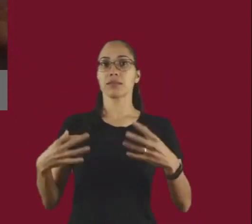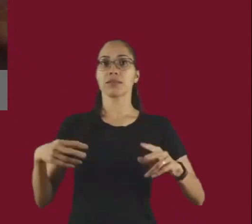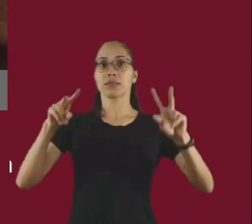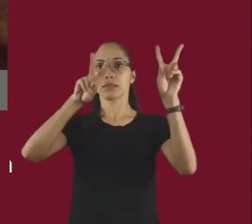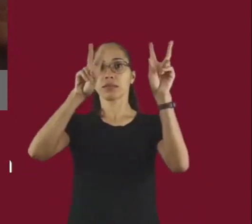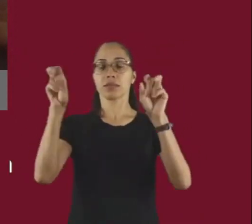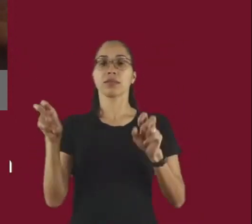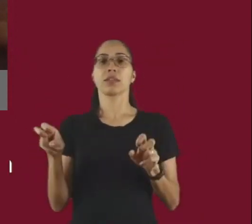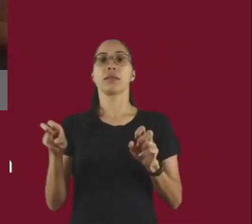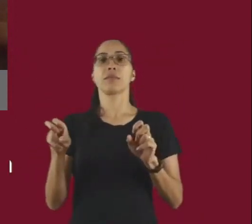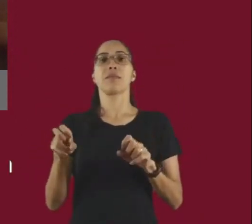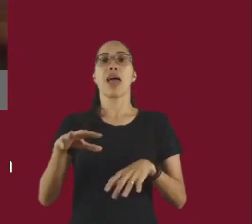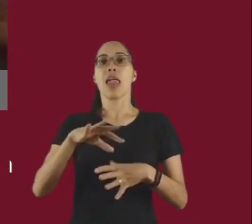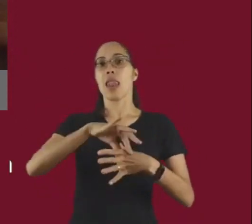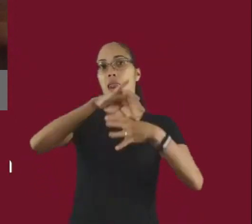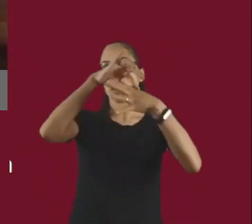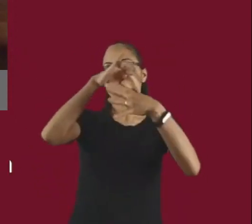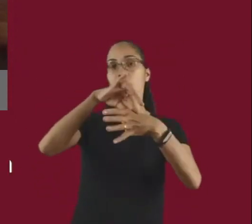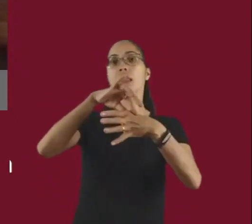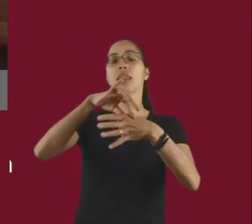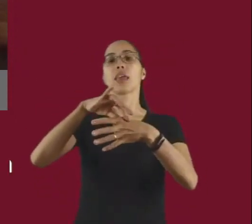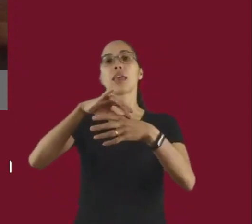né, da Amazônia e